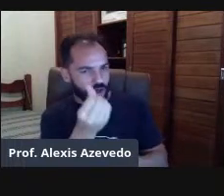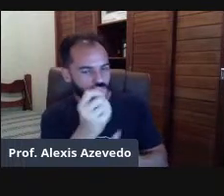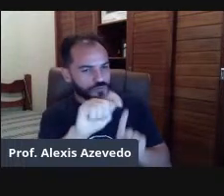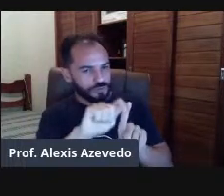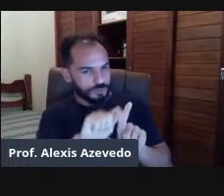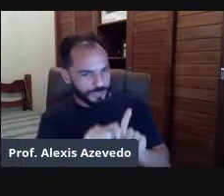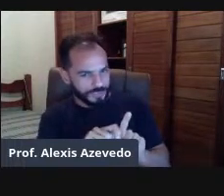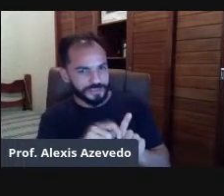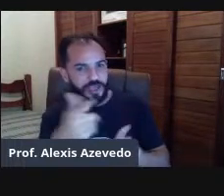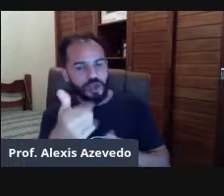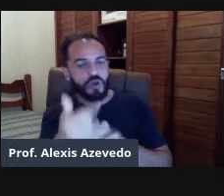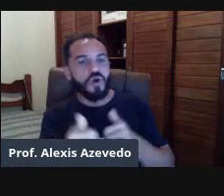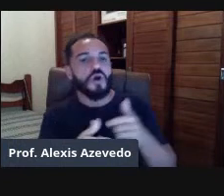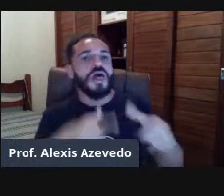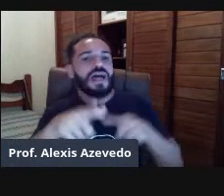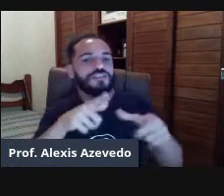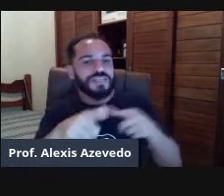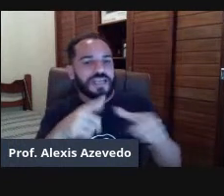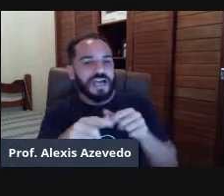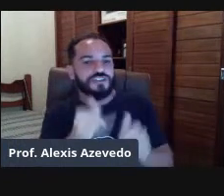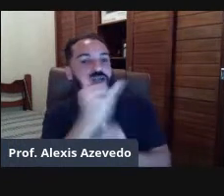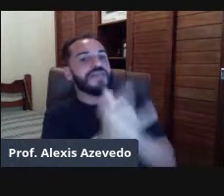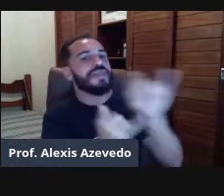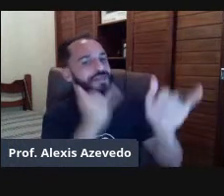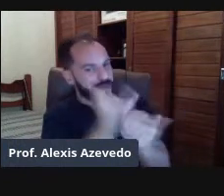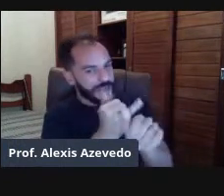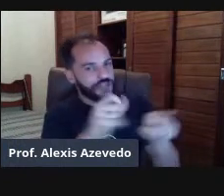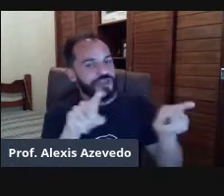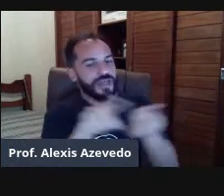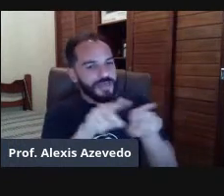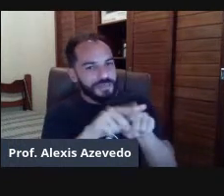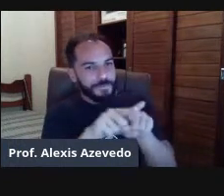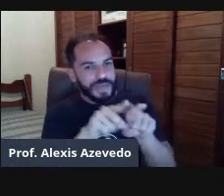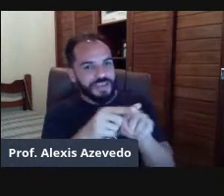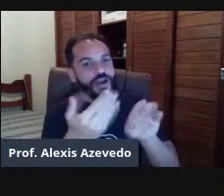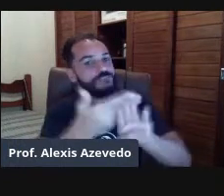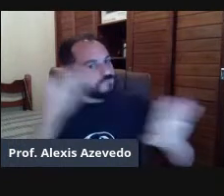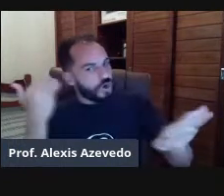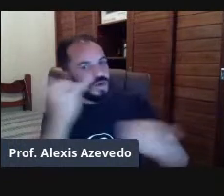com as atividades síncronas e assíncronas. E